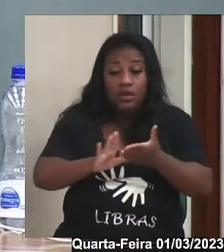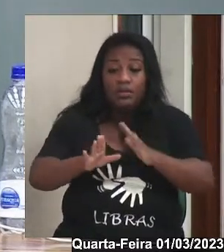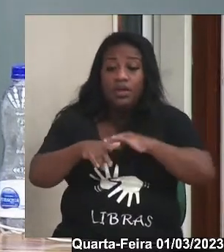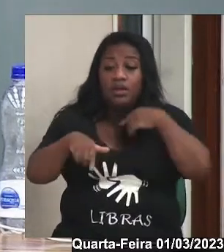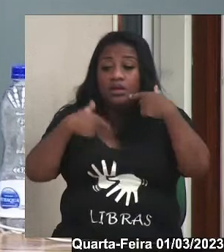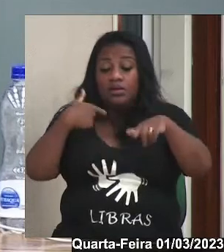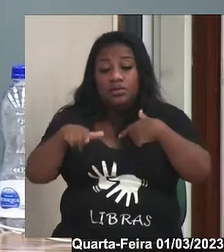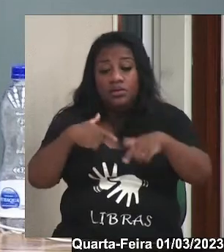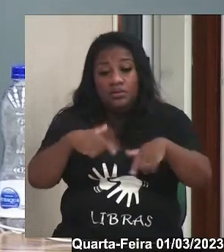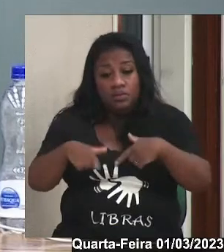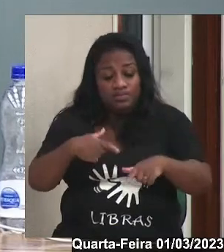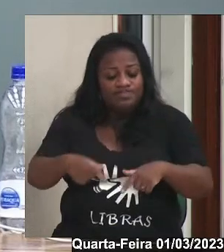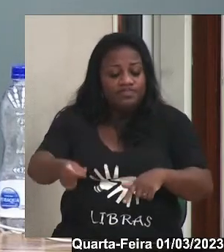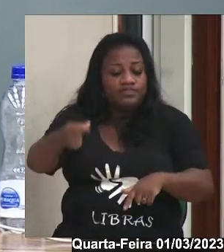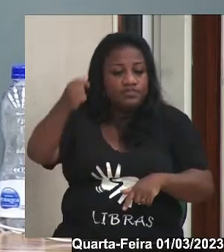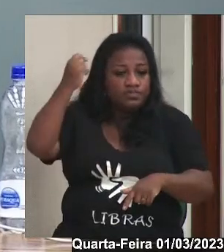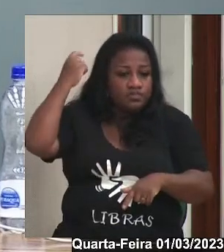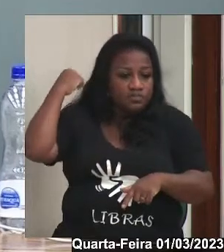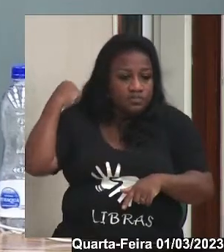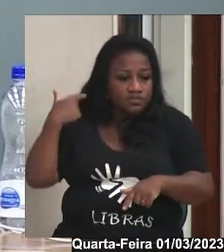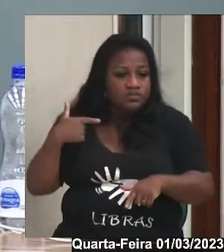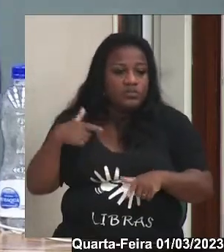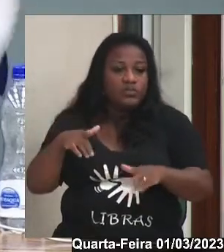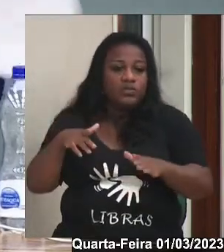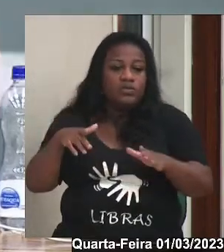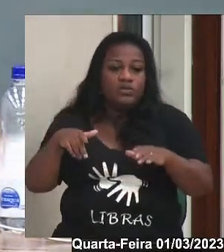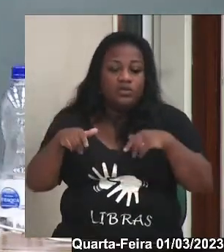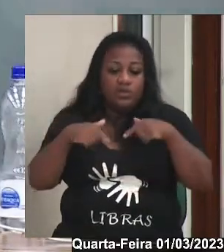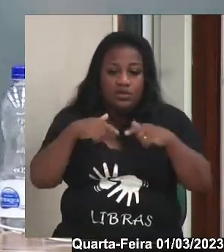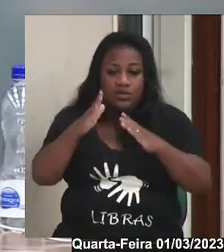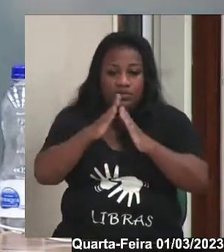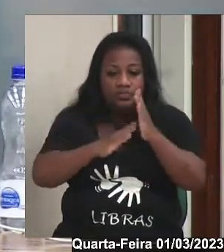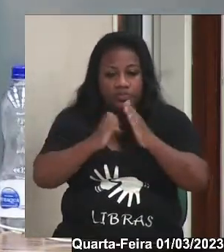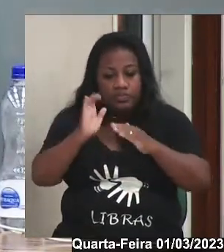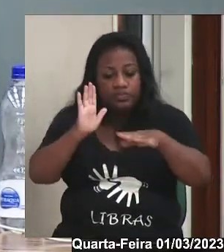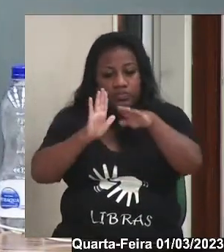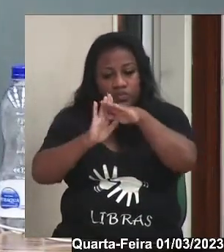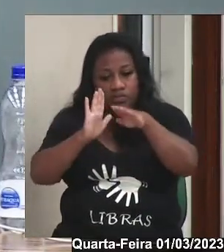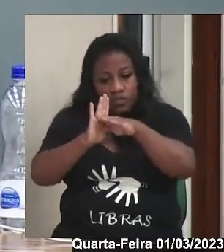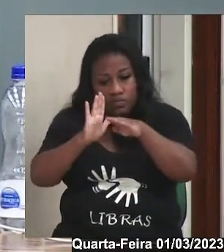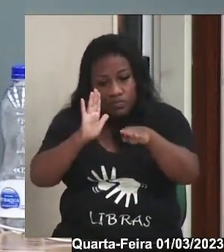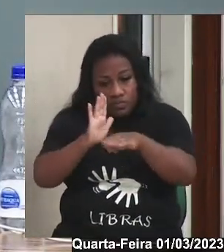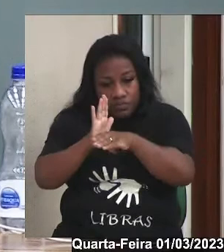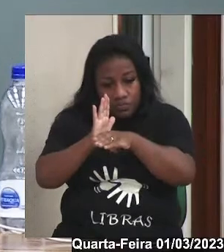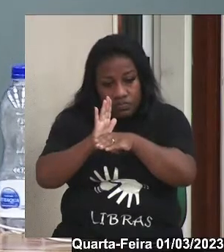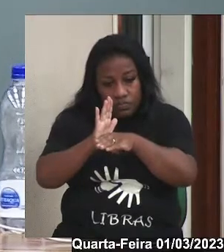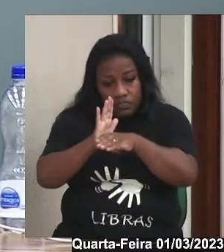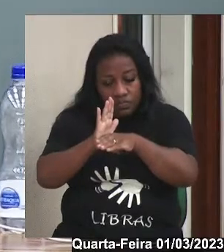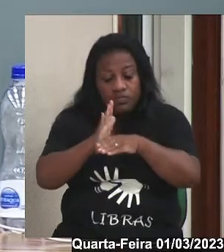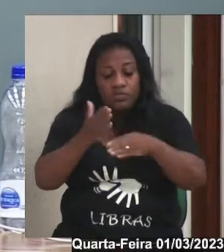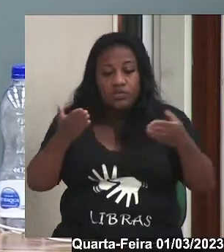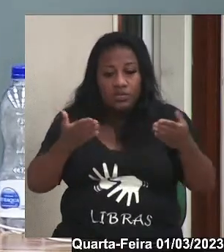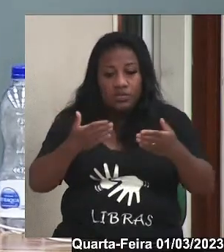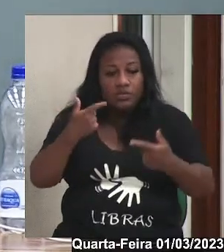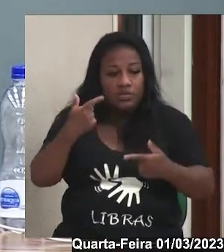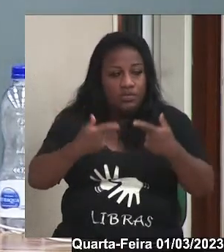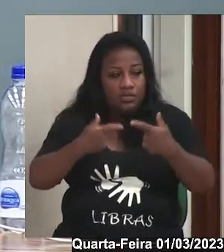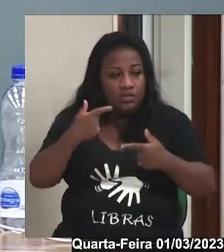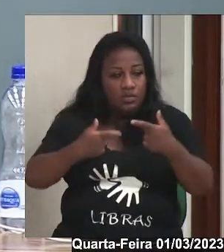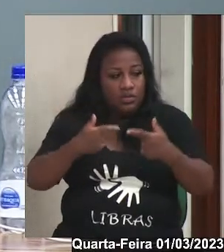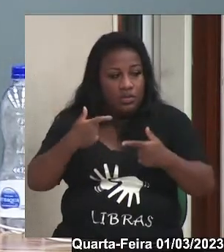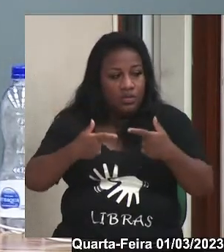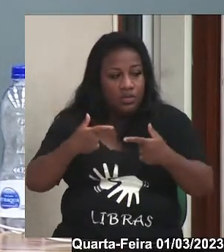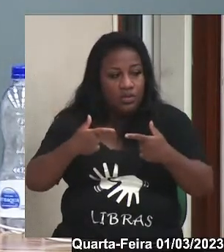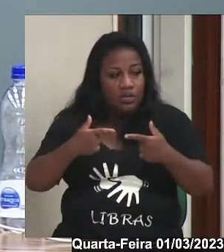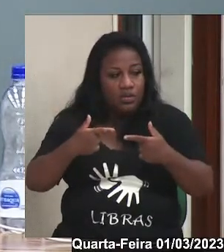dando aulas gratuitas aos moradores de Imbu das Artes. Presidente. Projeto de decreto legislativo número 04/2023 está